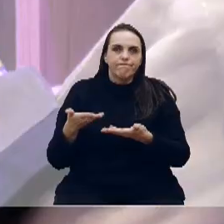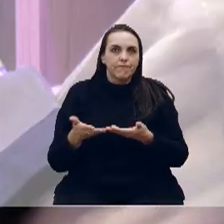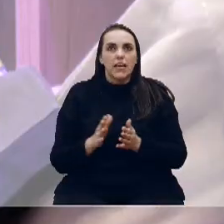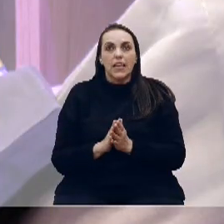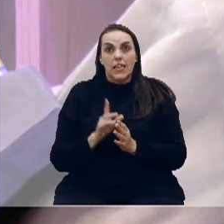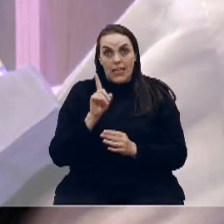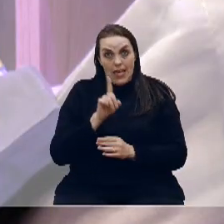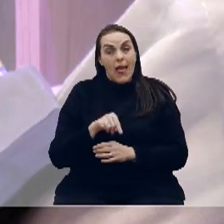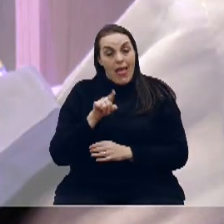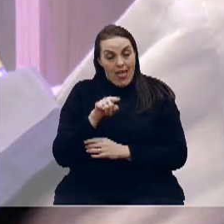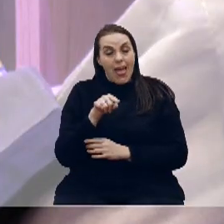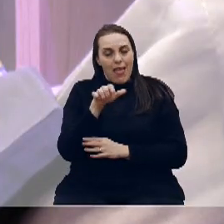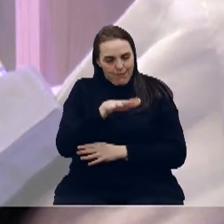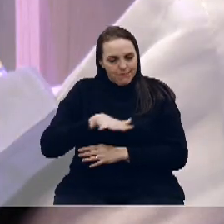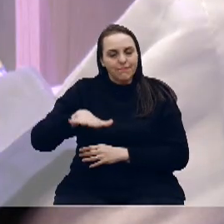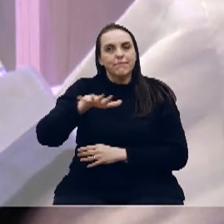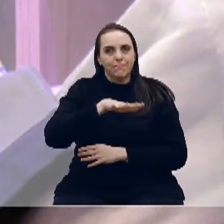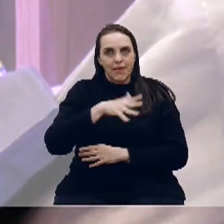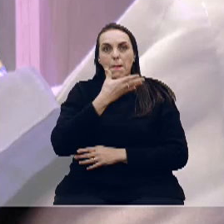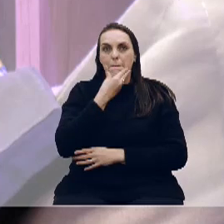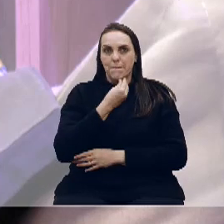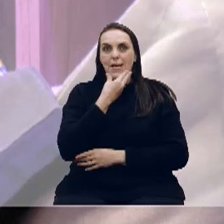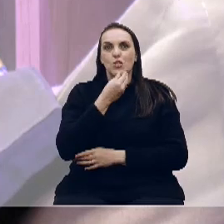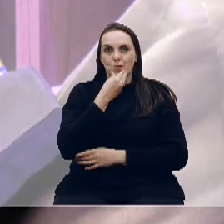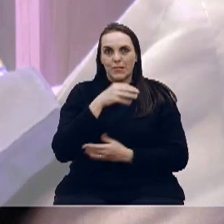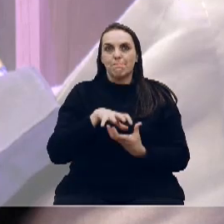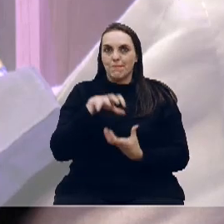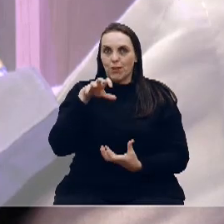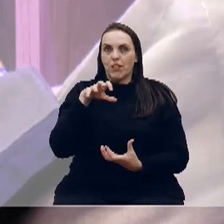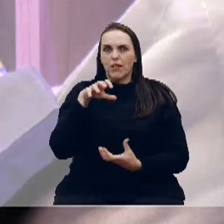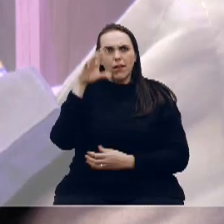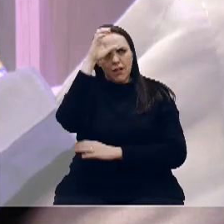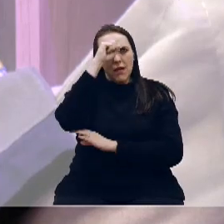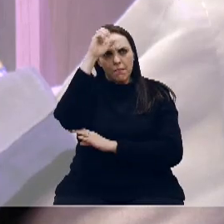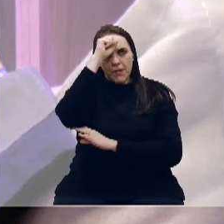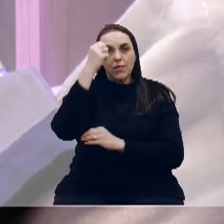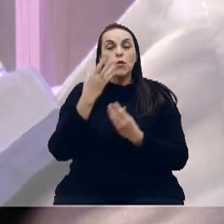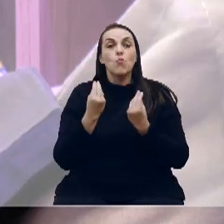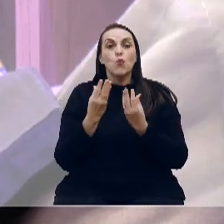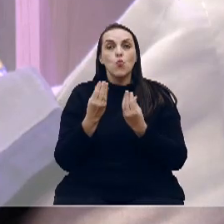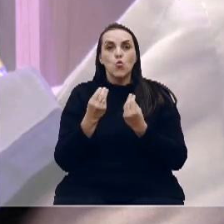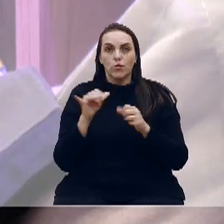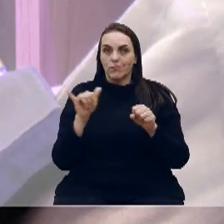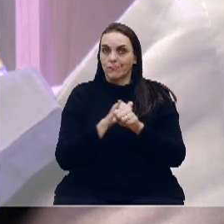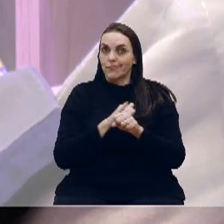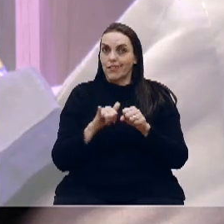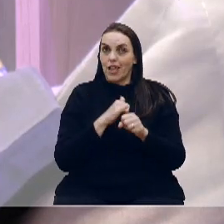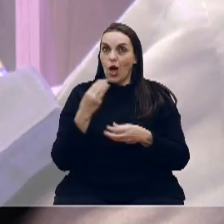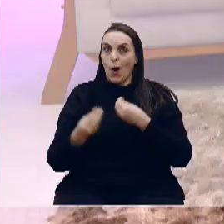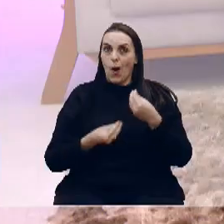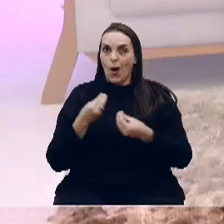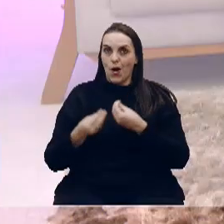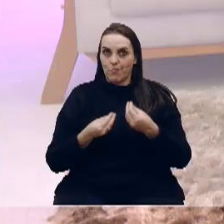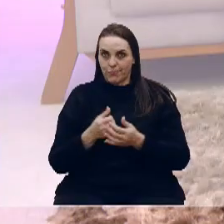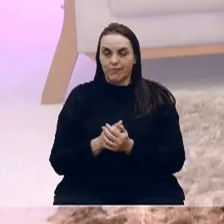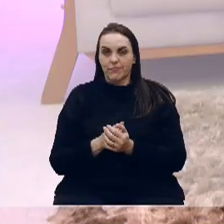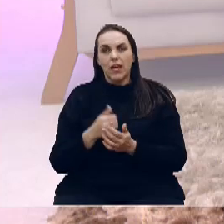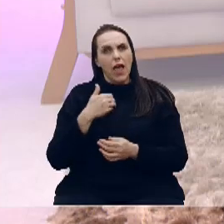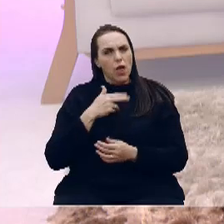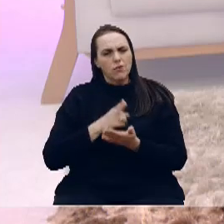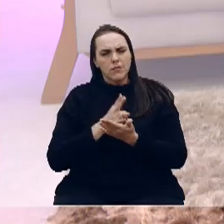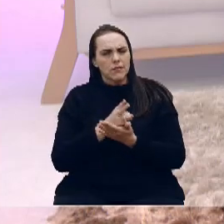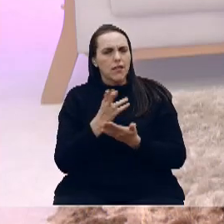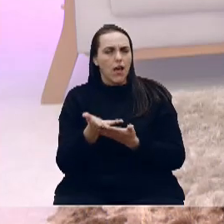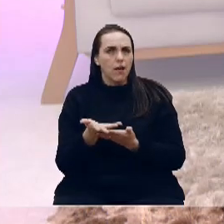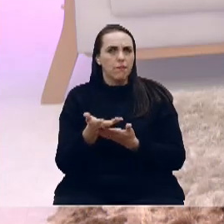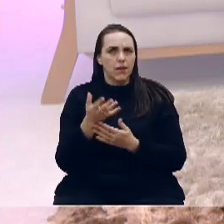no meio desse público masculino, a gente aprende muito a lidar com essas coisas, né? Então, eu sempre